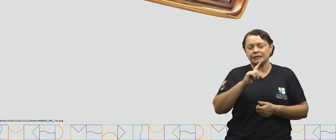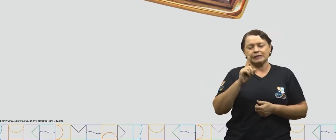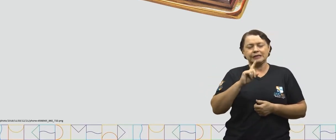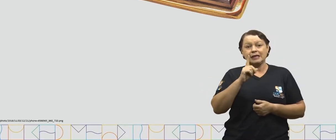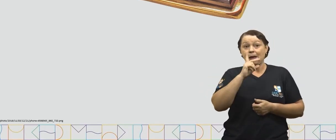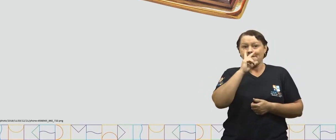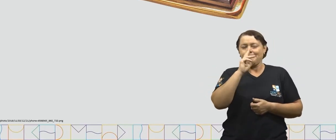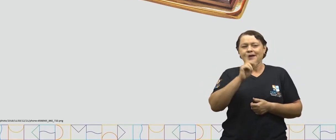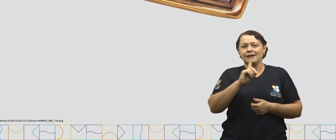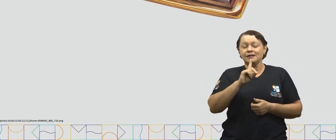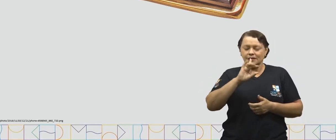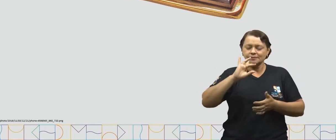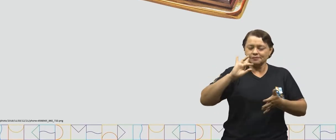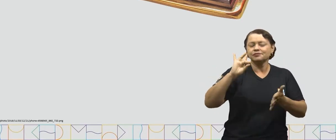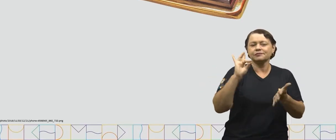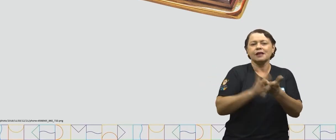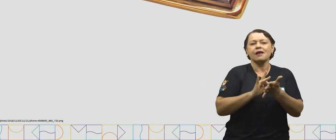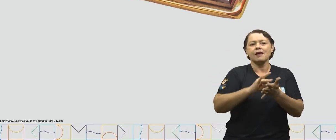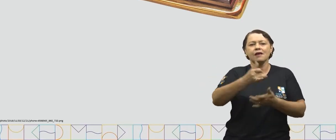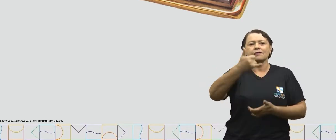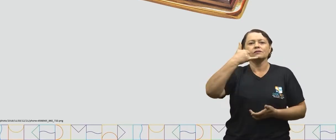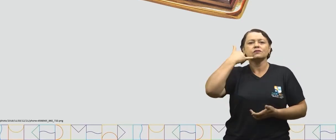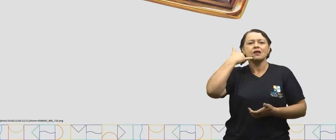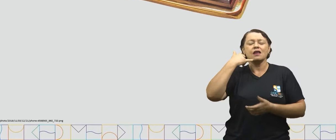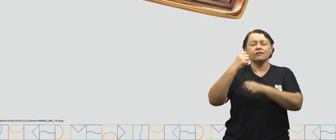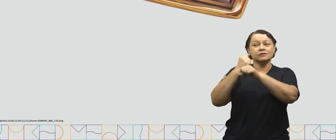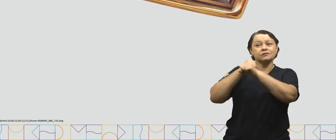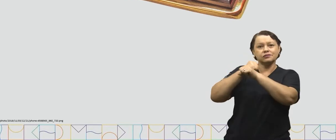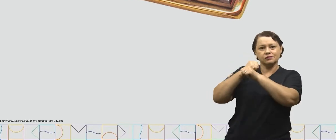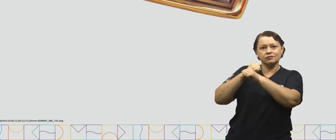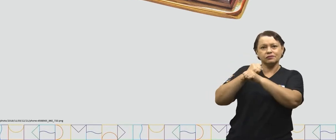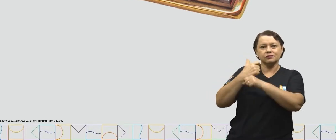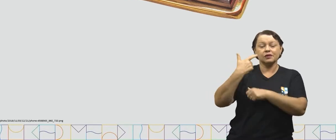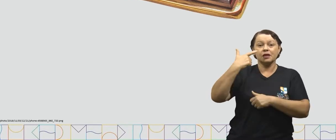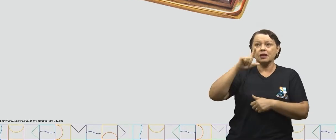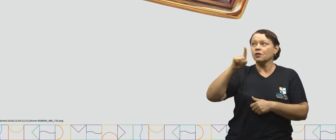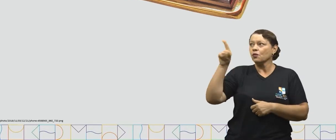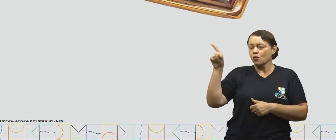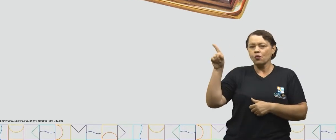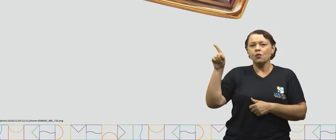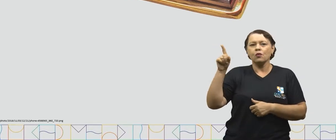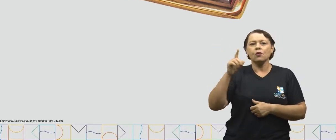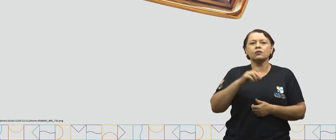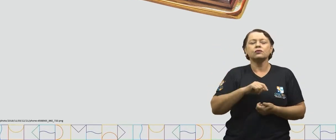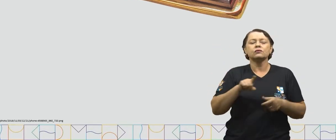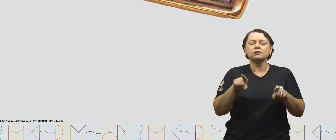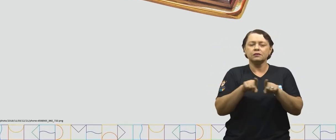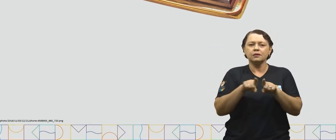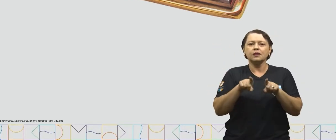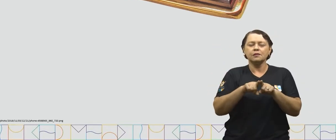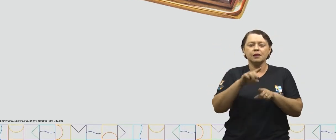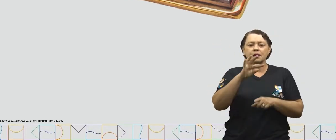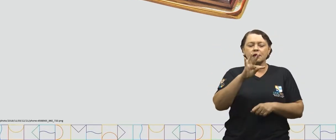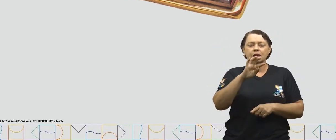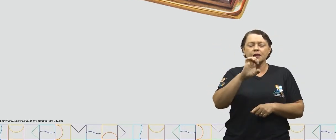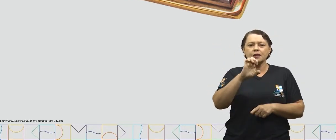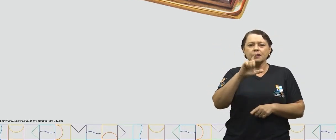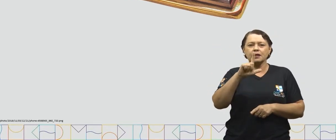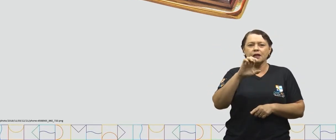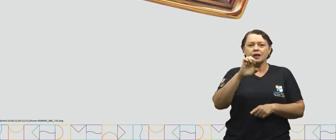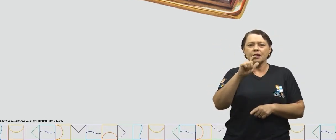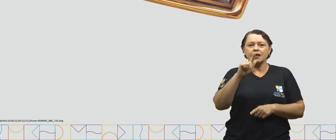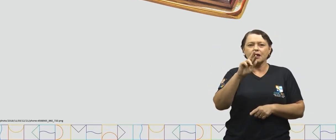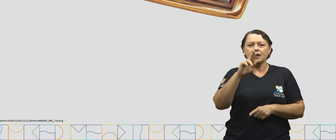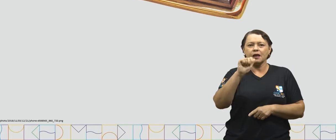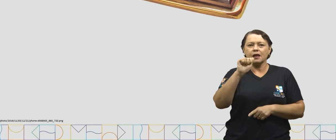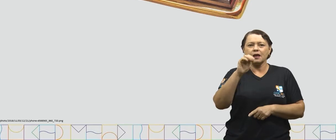ele não só parece, ele é um telefone antigo. E este outro é um telégrafo. Os nomes desses aparelhos